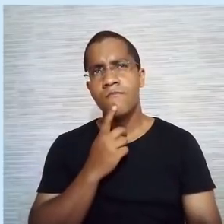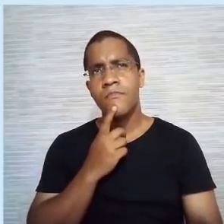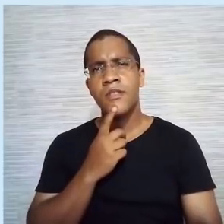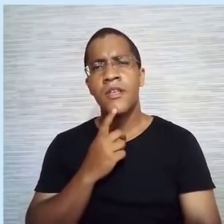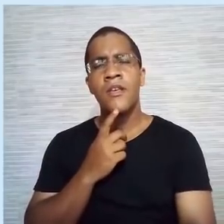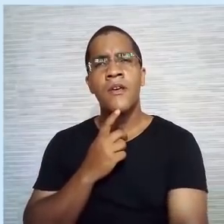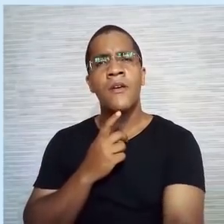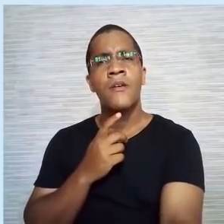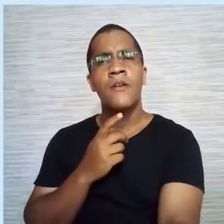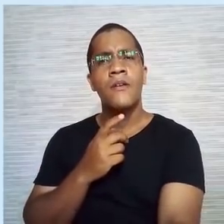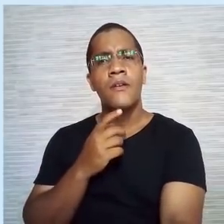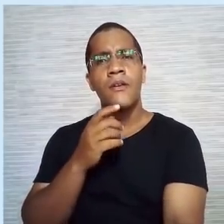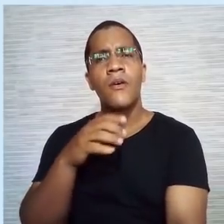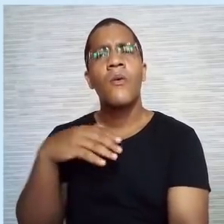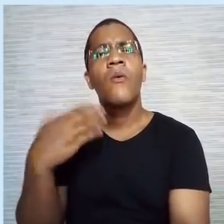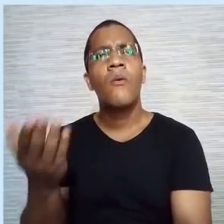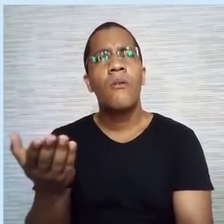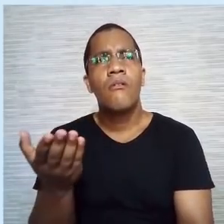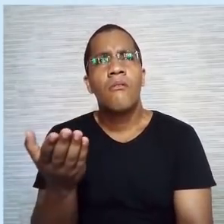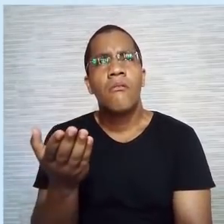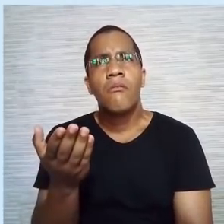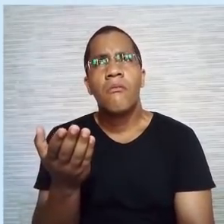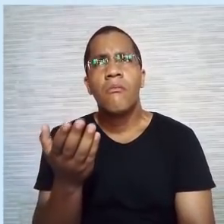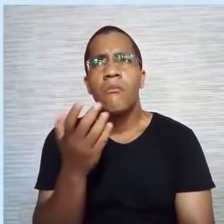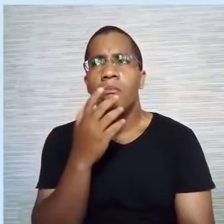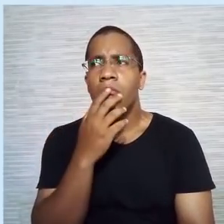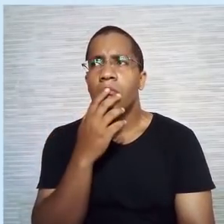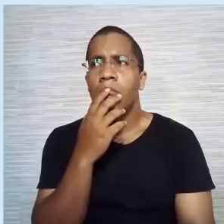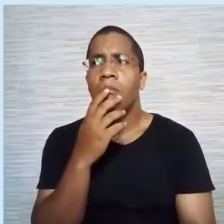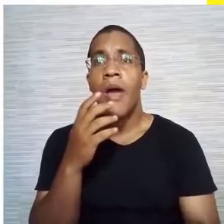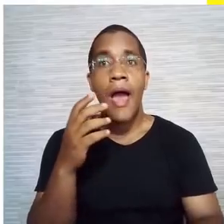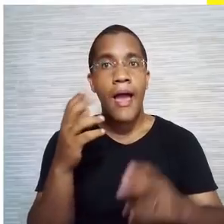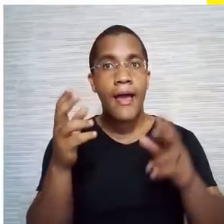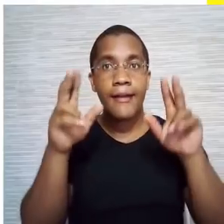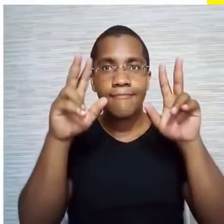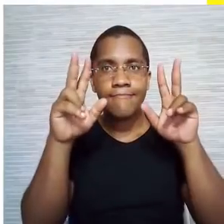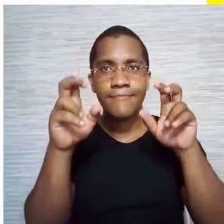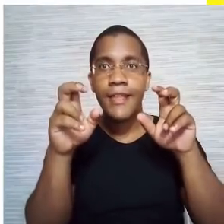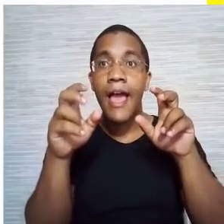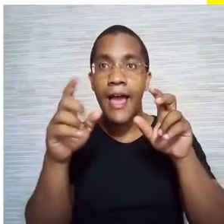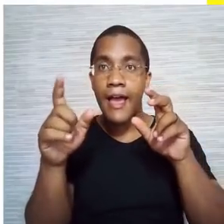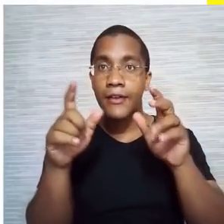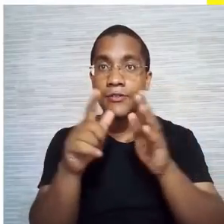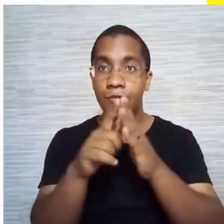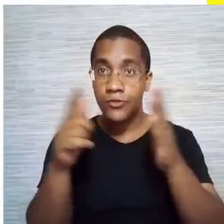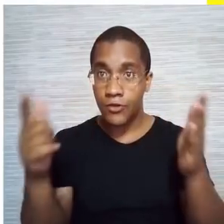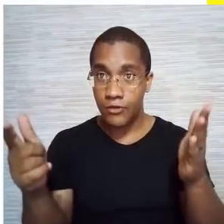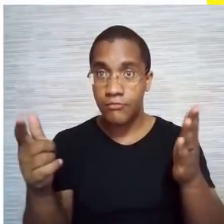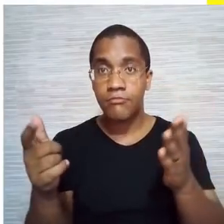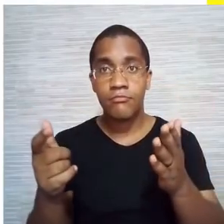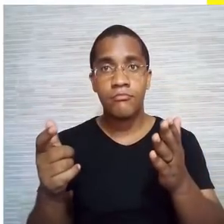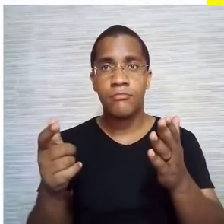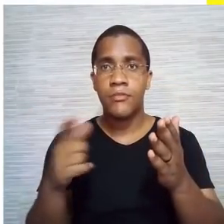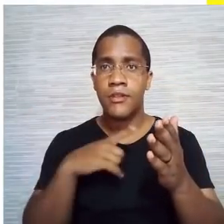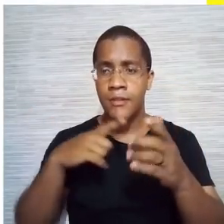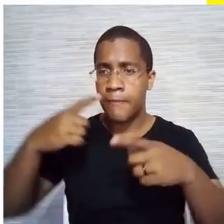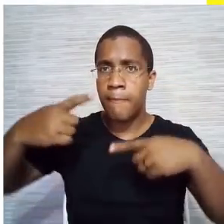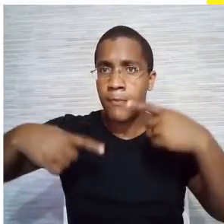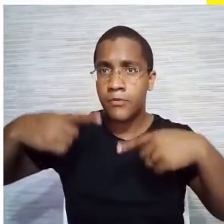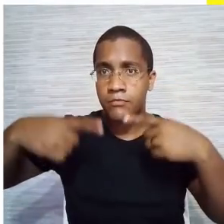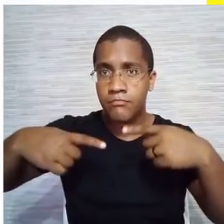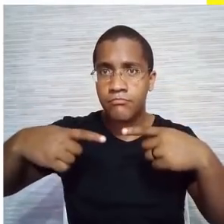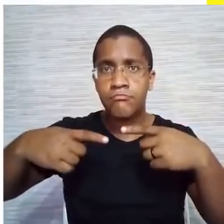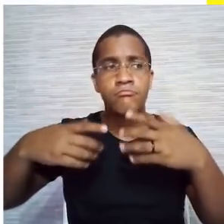gênero textual, essa forma de se comunicar. Então nós temos o seguinte: a área jornalística, a área jurídica, a